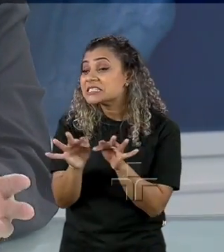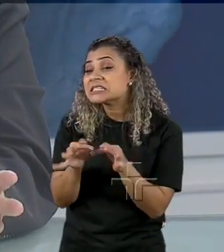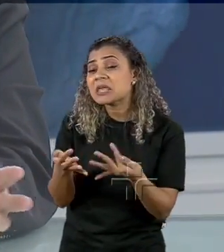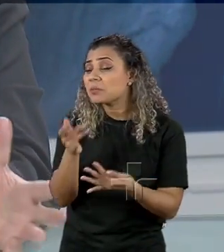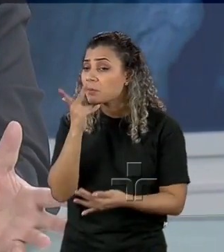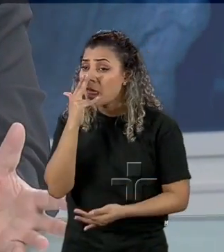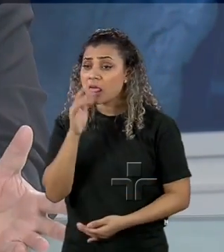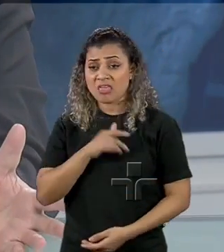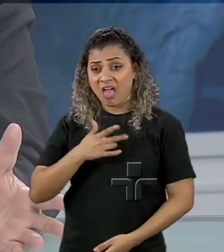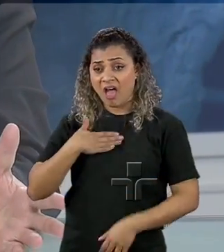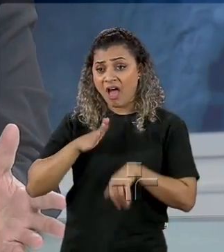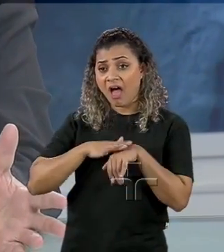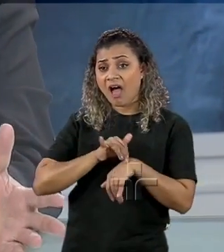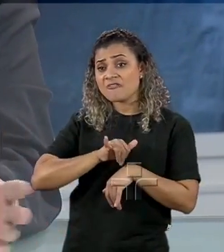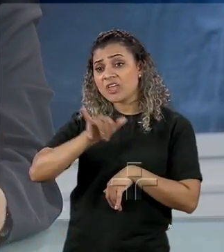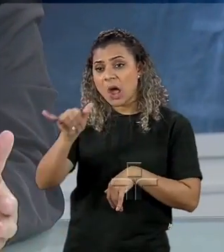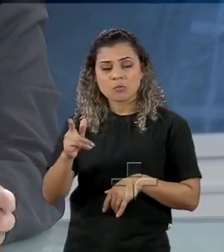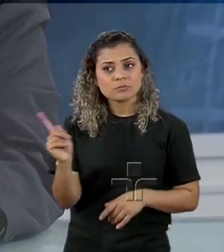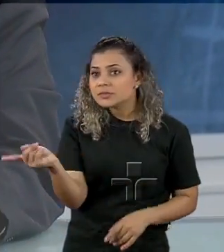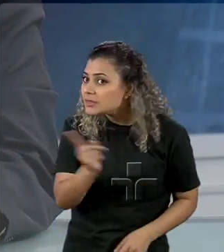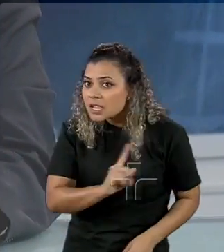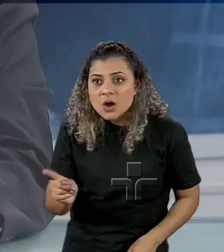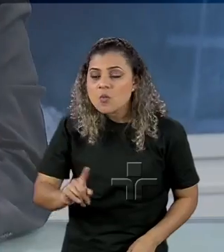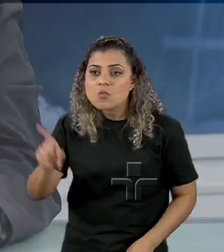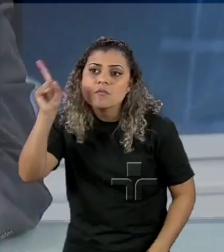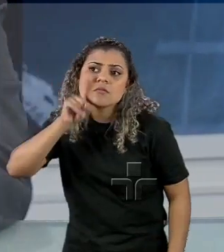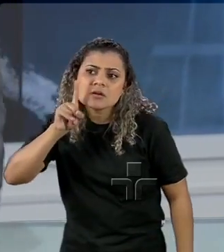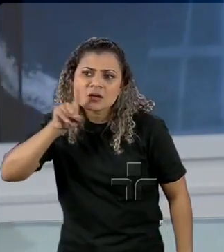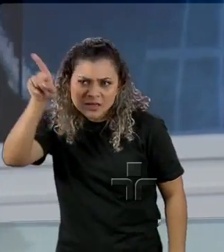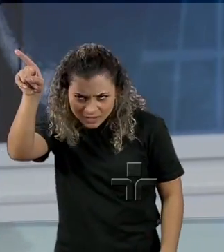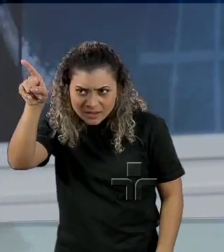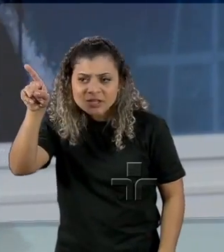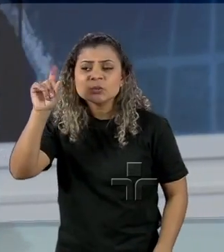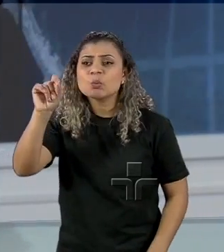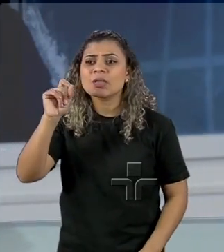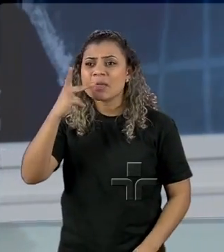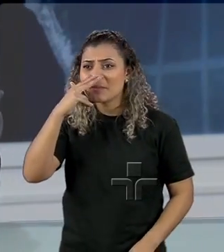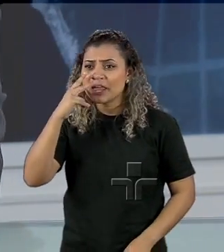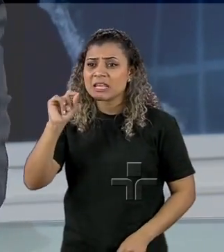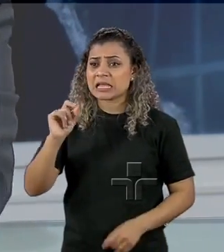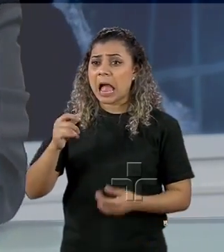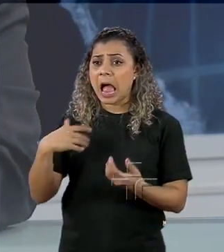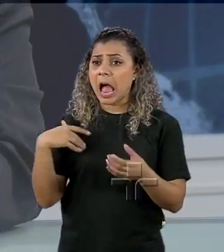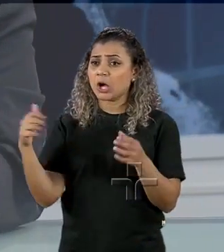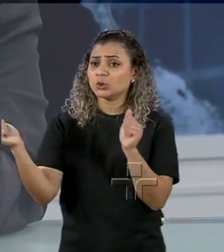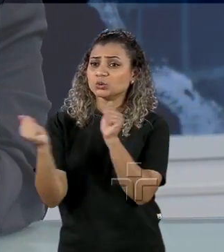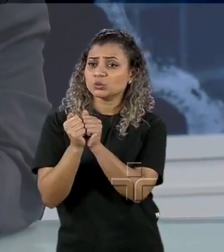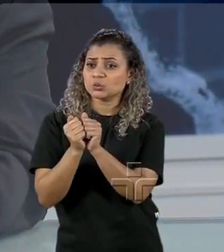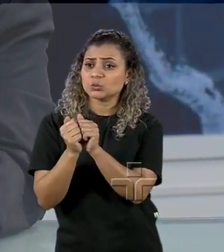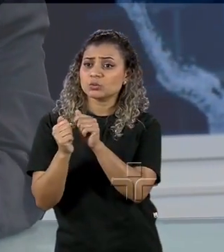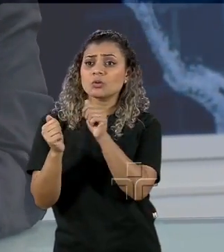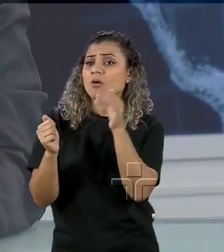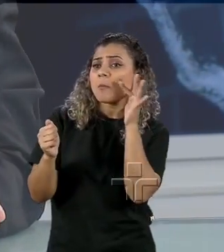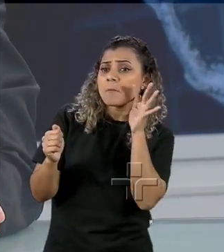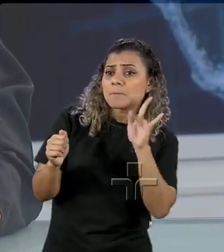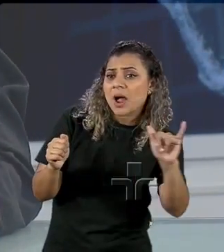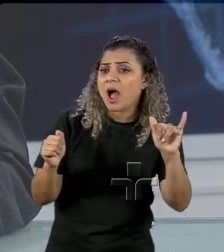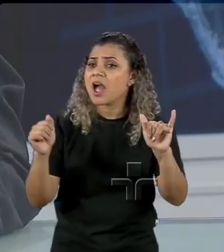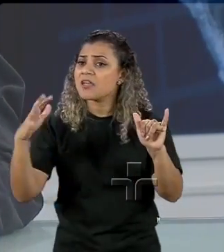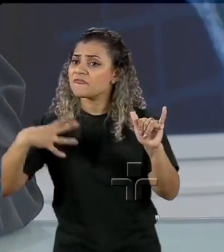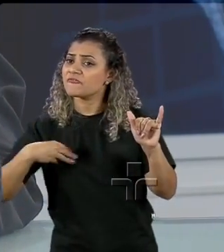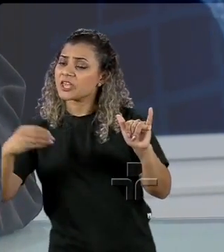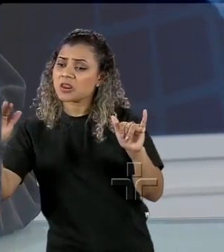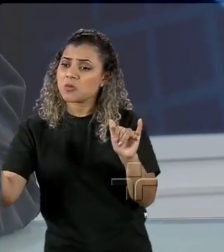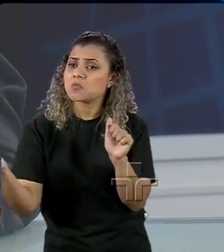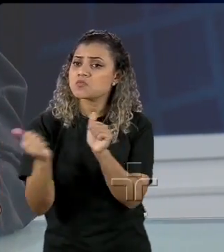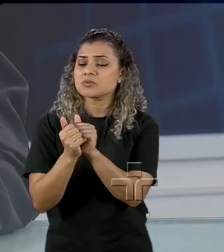simplesmente que, de repente, né, os norte-americanos não estão juntando os pais e mandando para o Brasil porque eles não têm